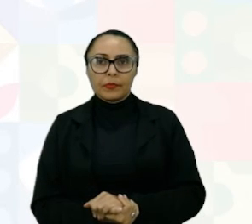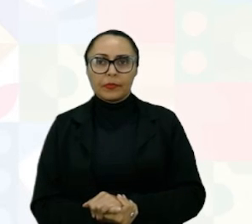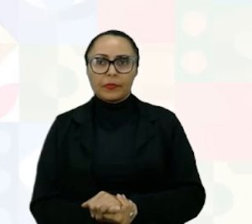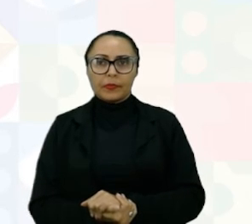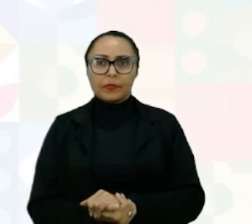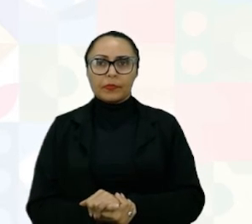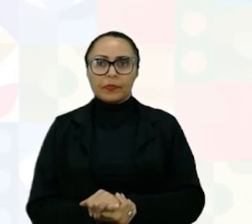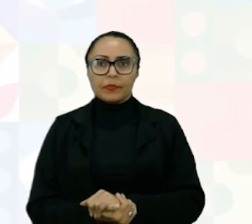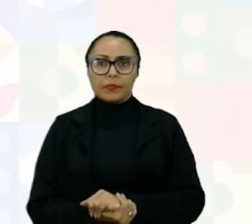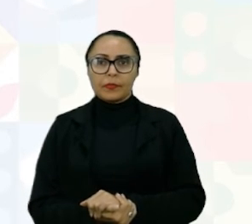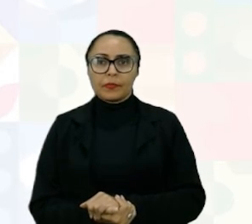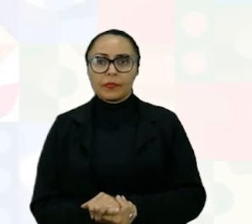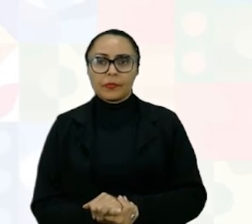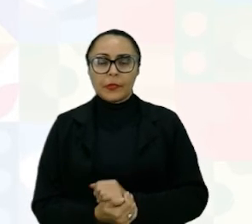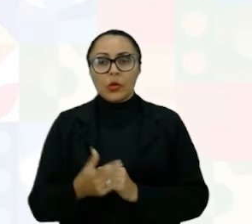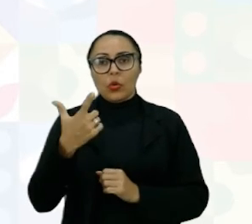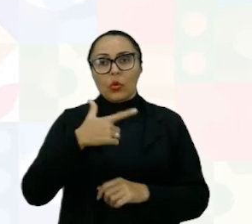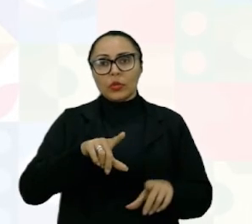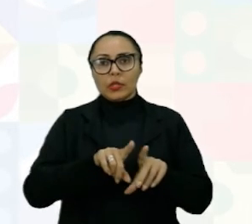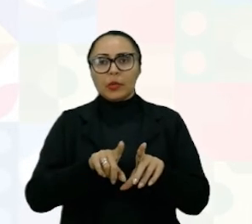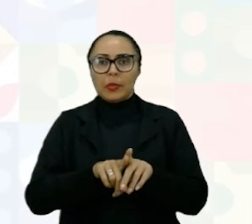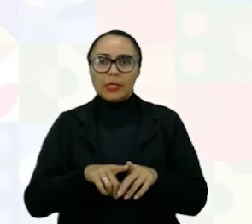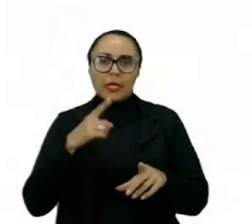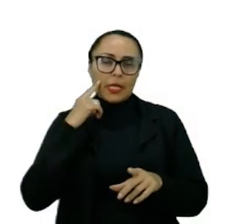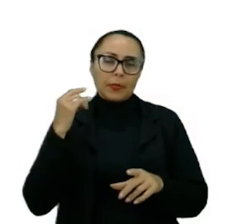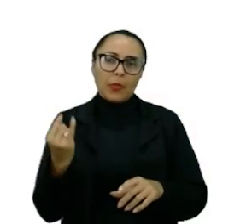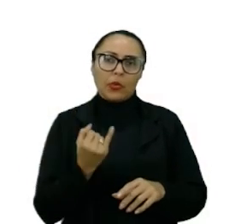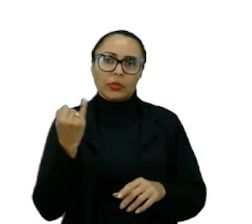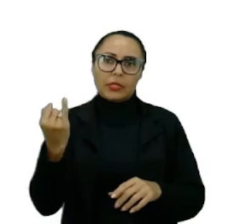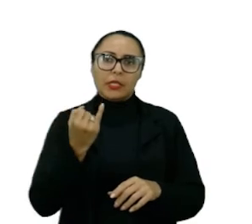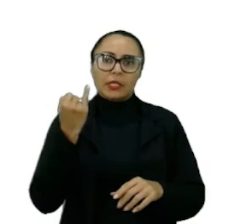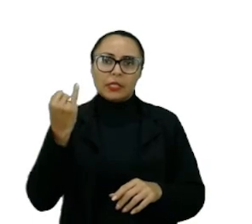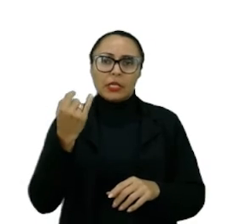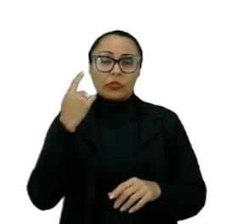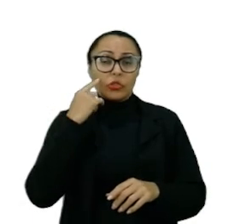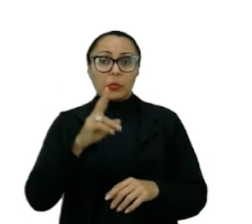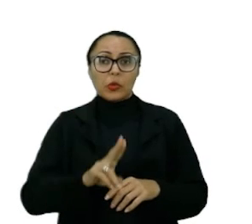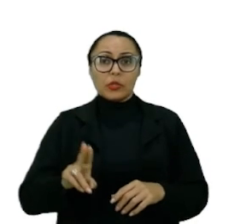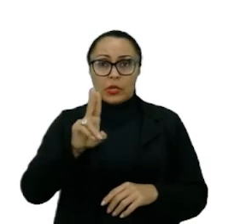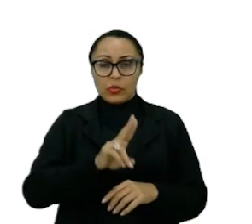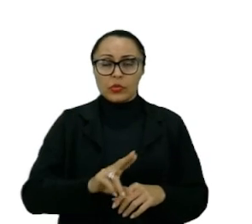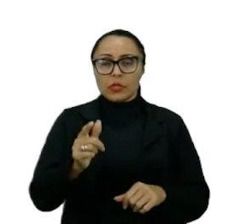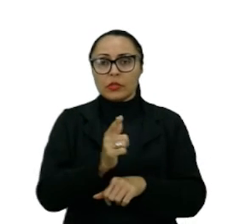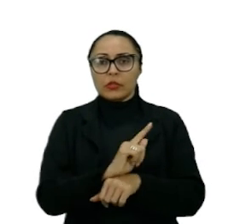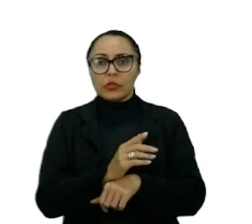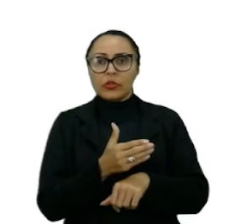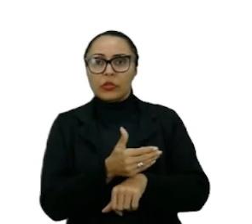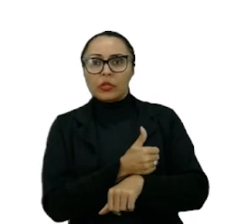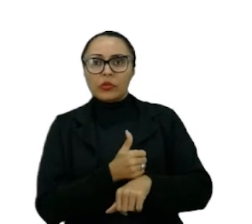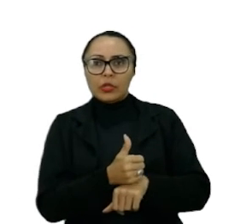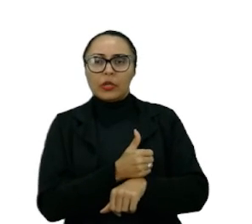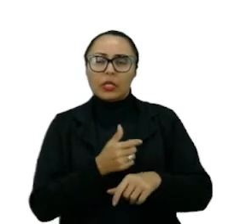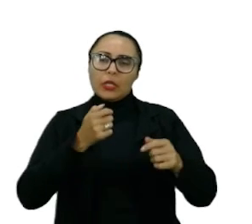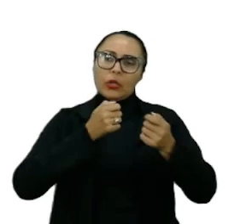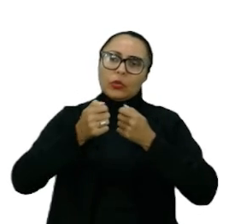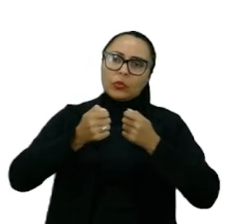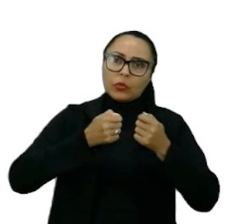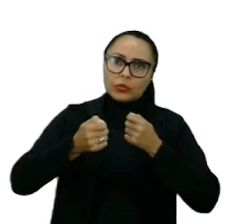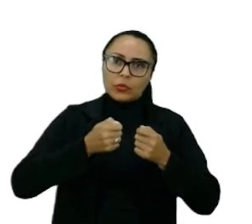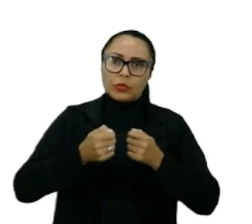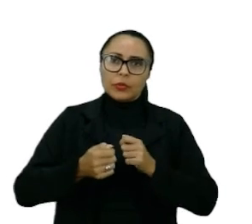Outra ferramenta que a gente pode também estar usando aí na gestão da qualidade, no controle da qualidade, é